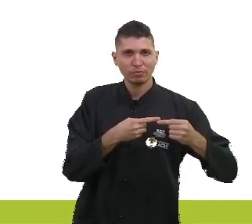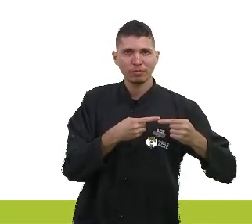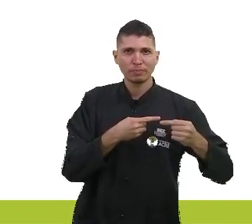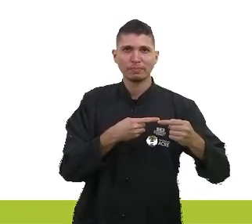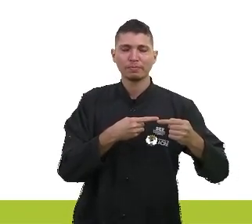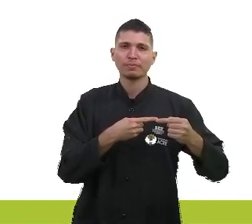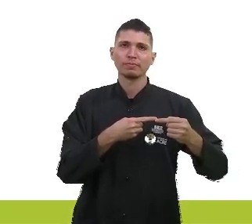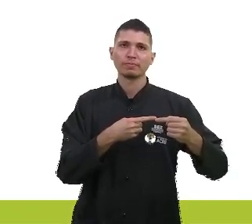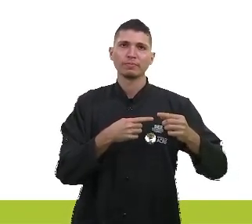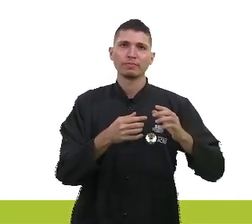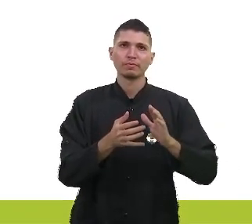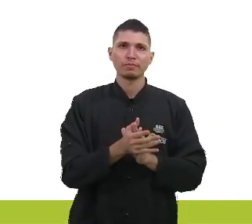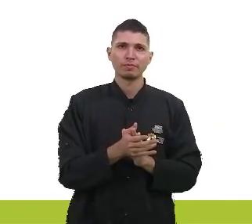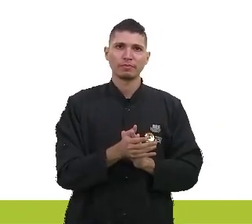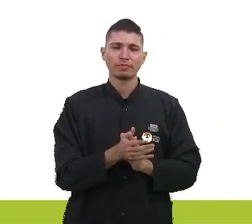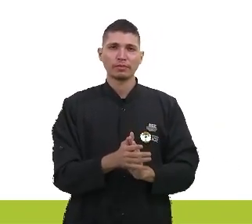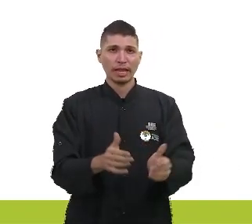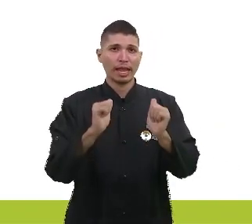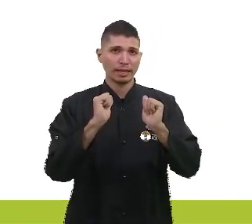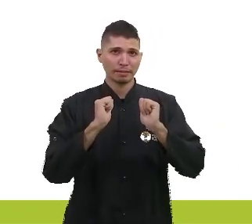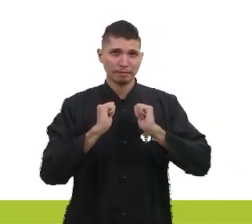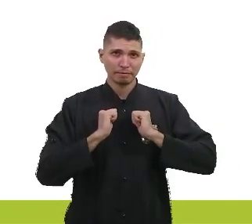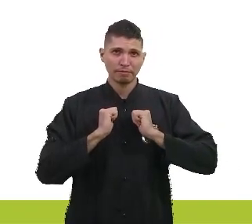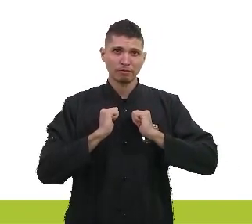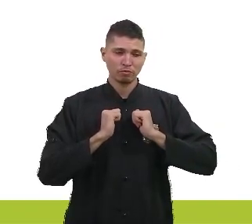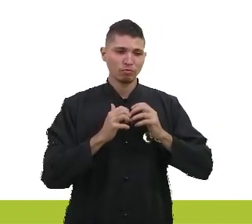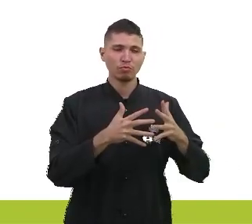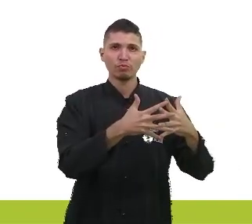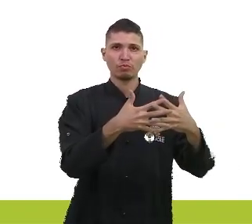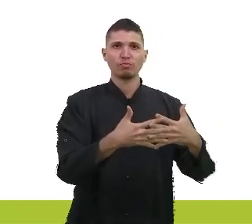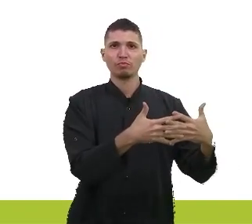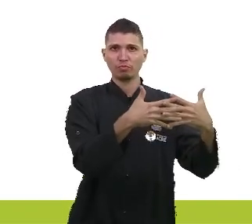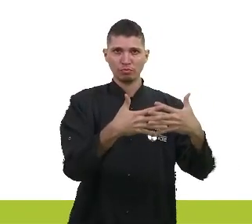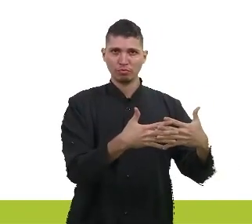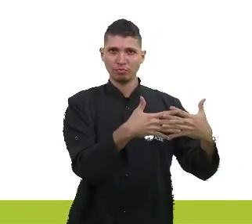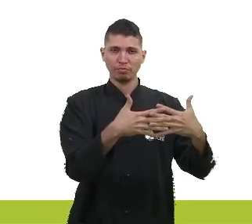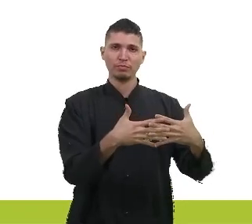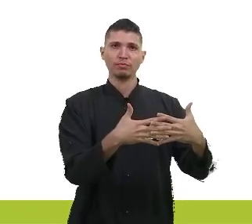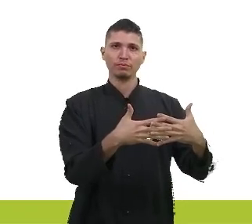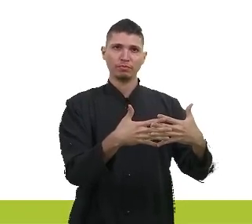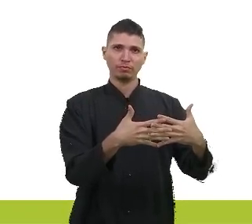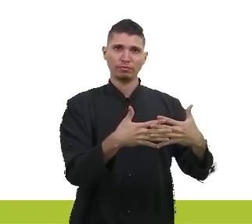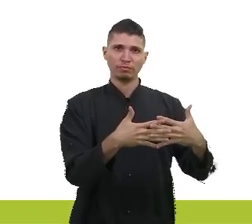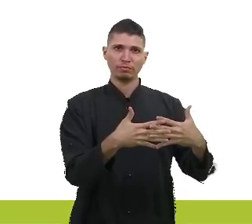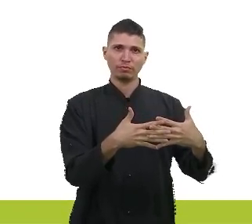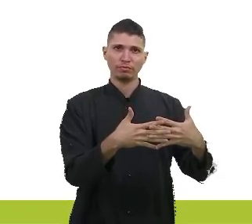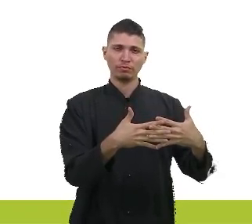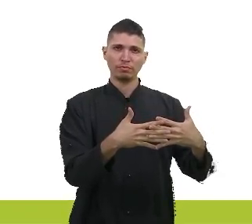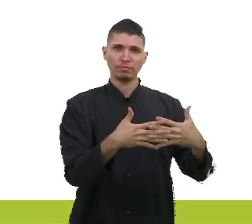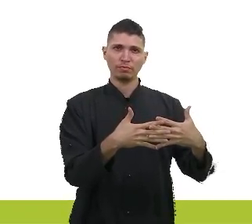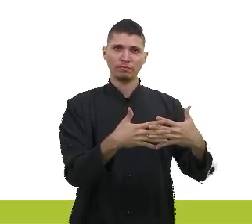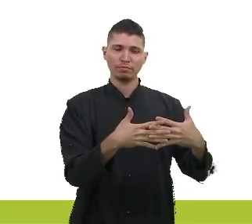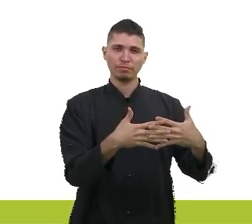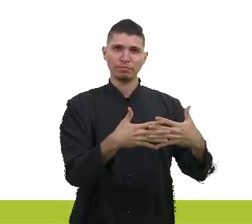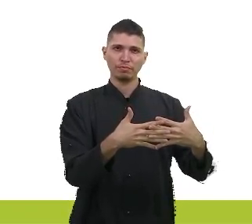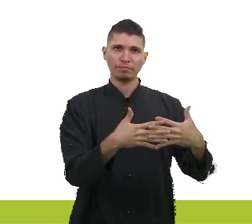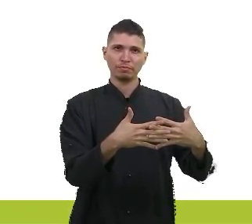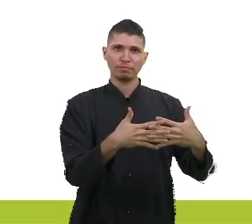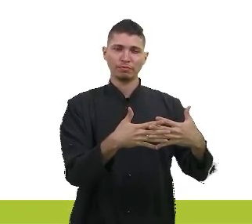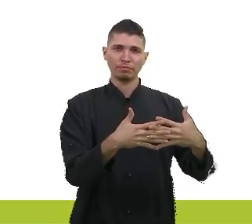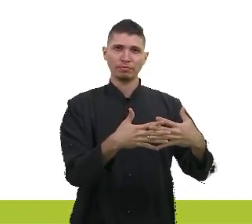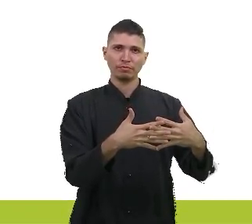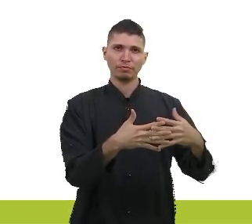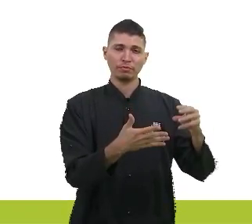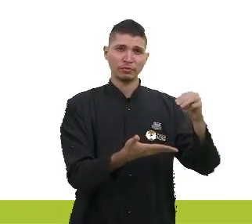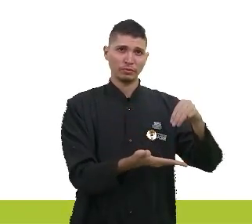Ou seja, a inércia desse caminhão, nesse momento aí, né, pela sua massa, ela é